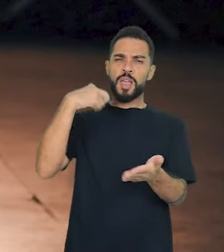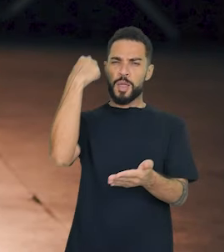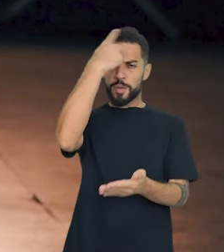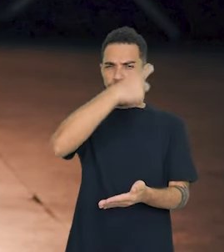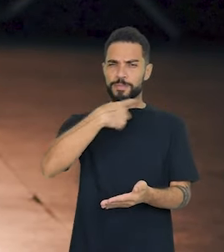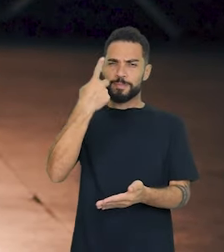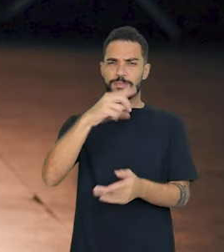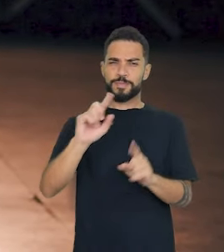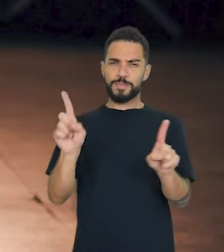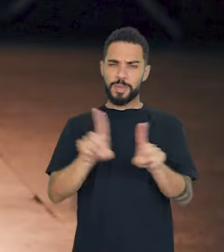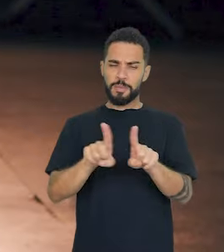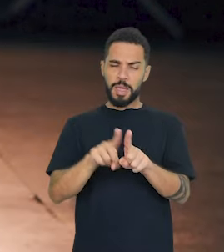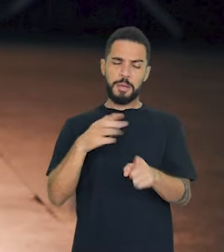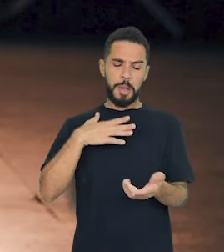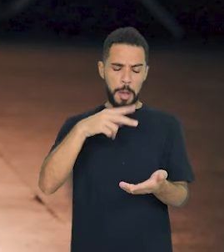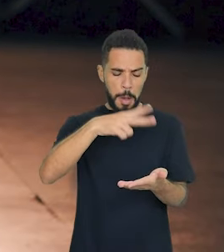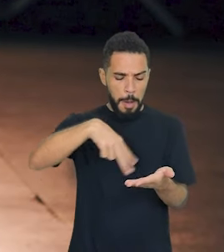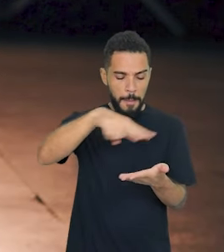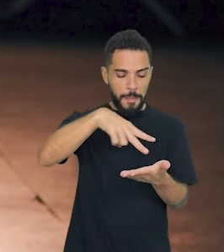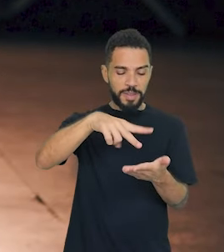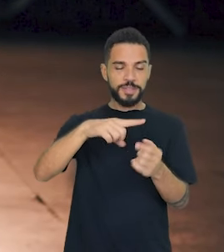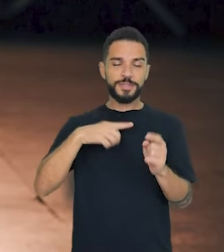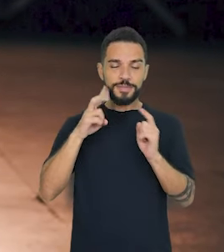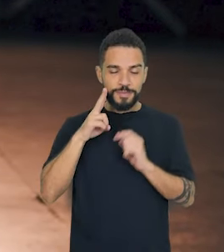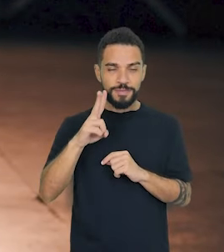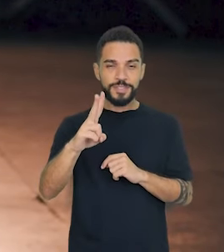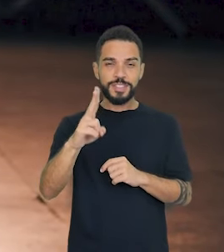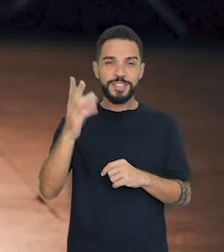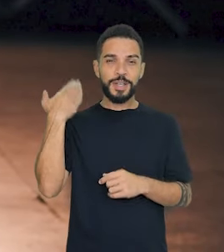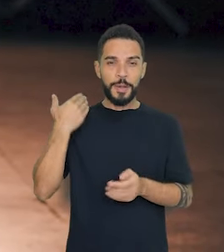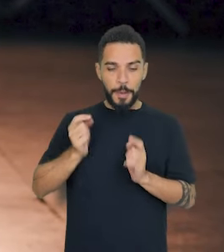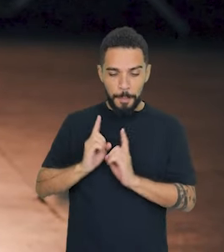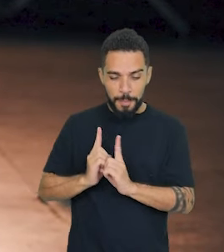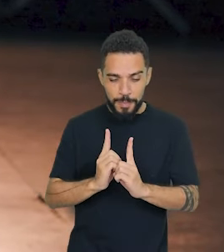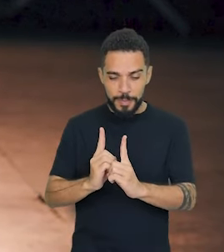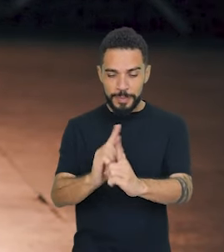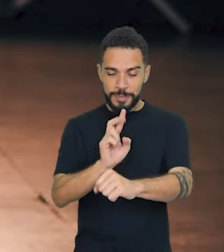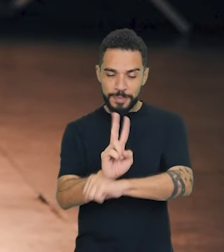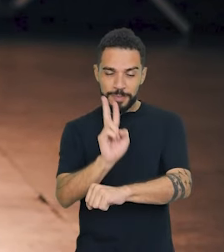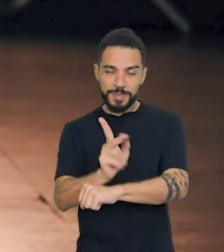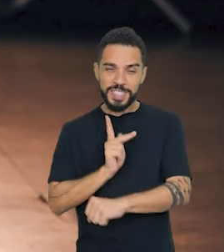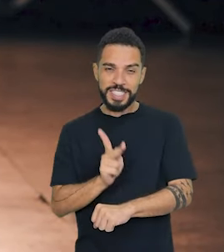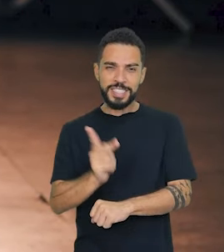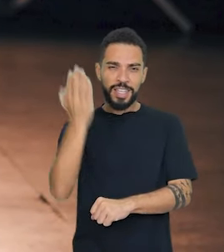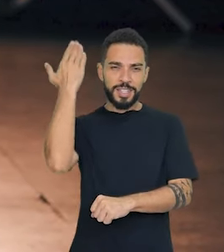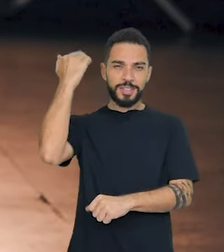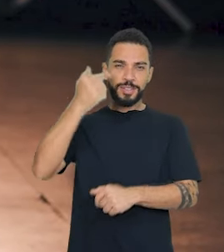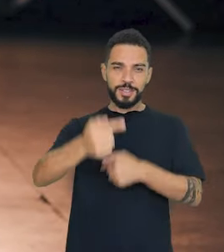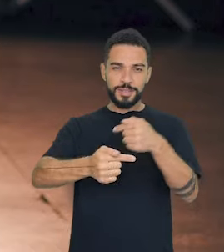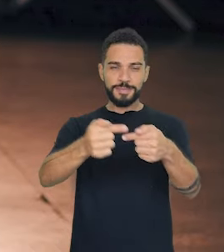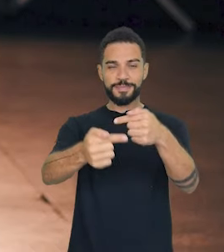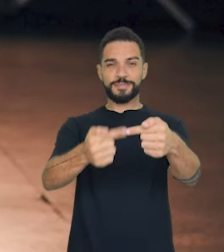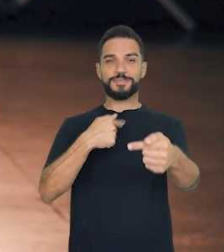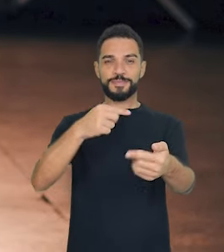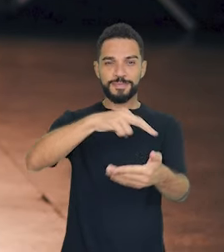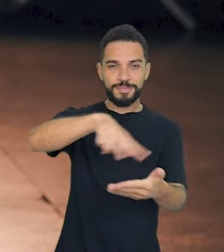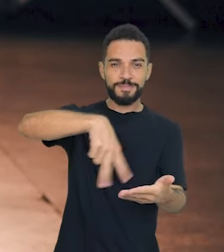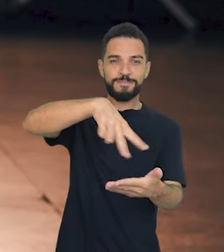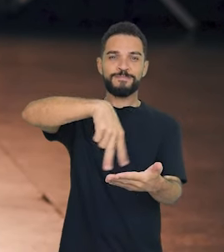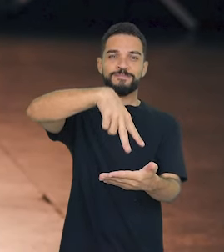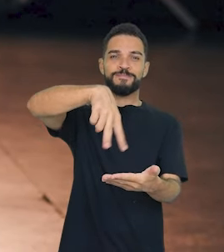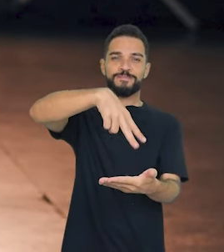meu passo, mas as mãos dos antigos que me guiam sutil, num gesto preciso, num bailado